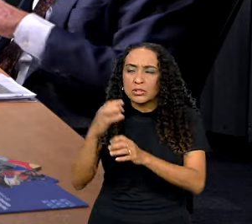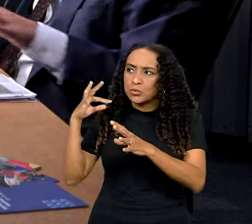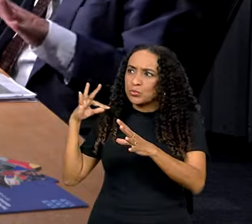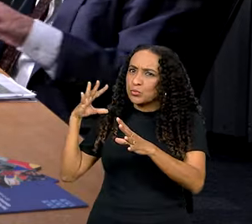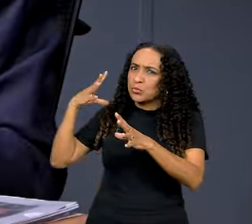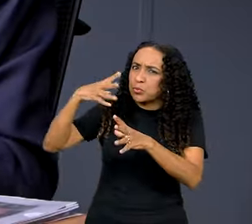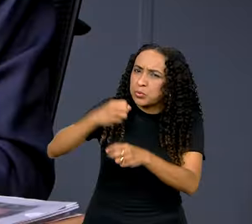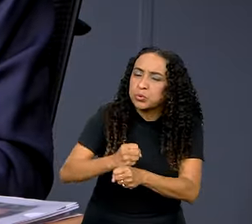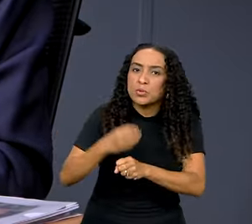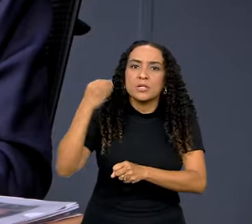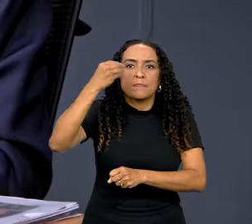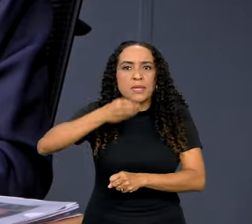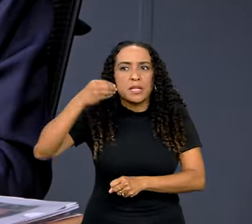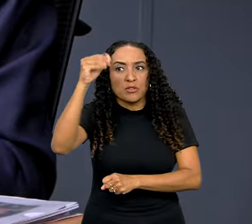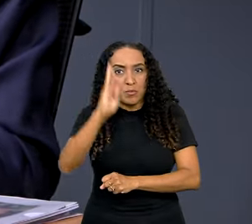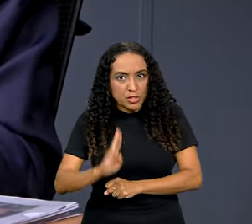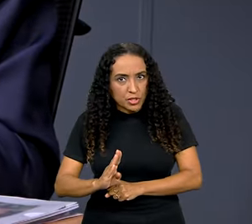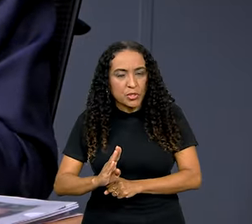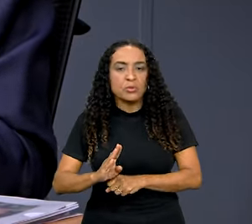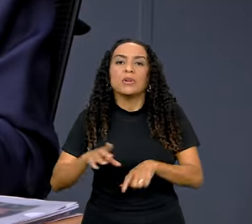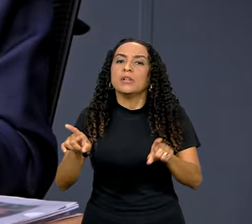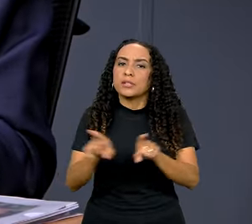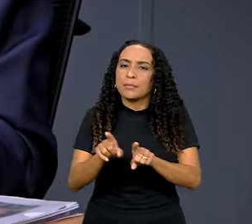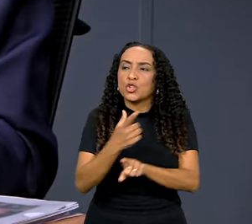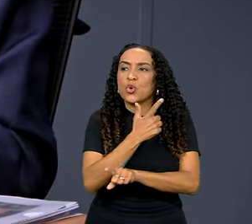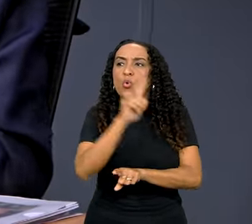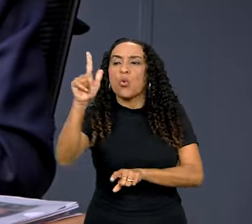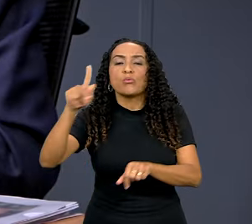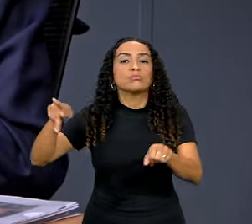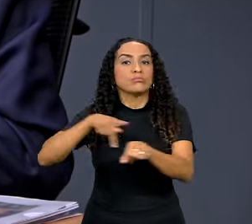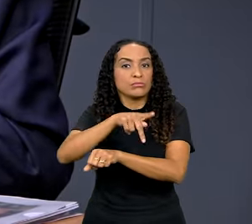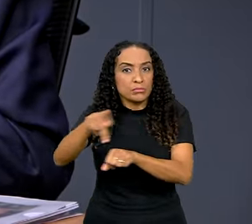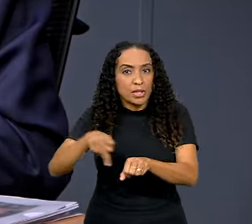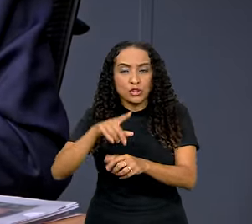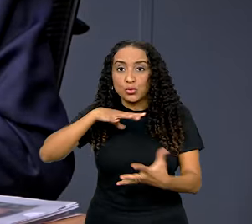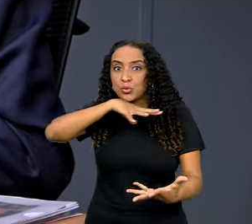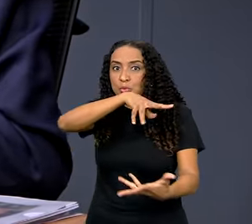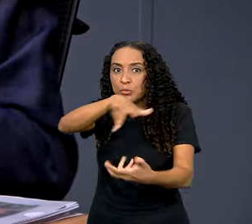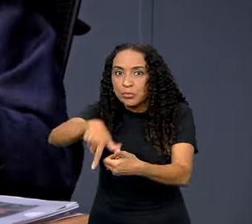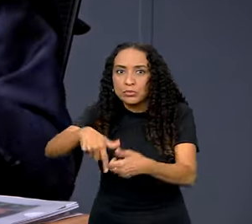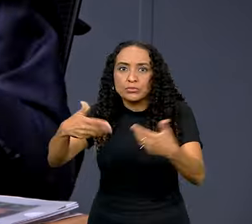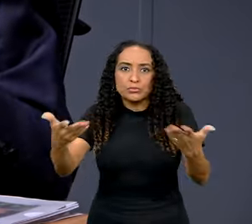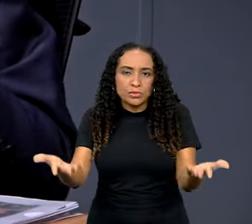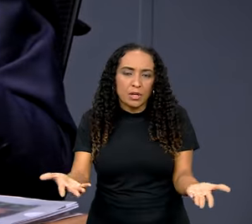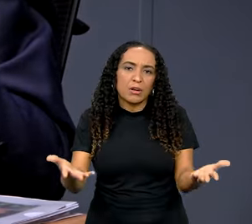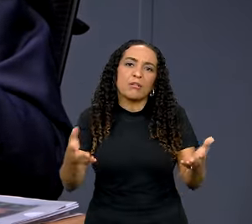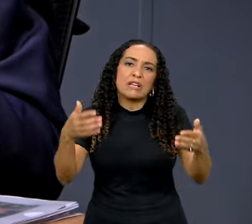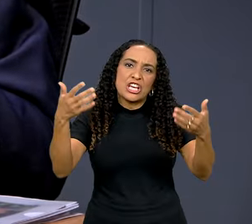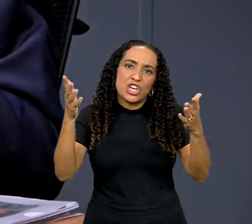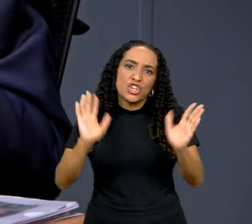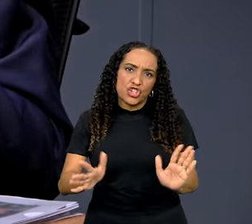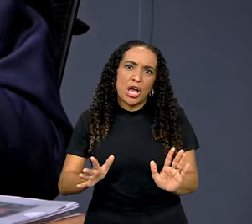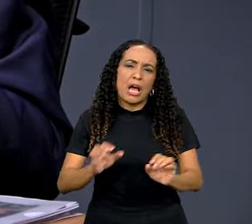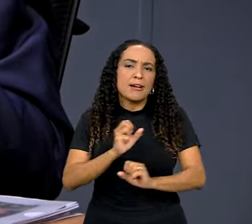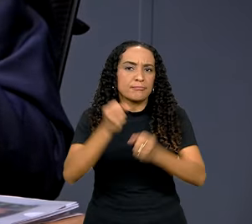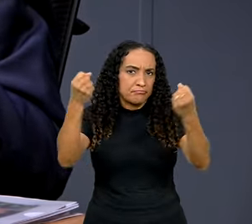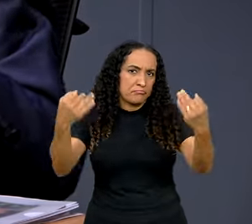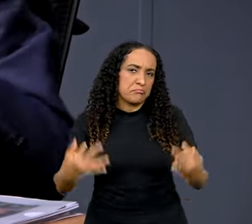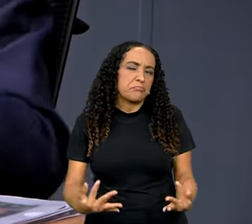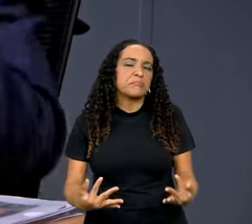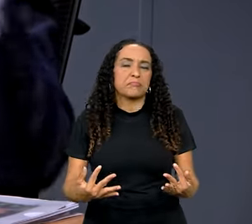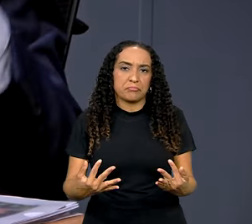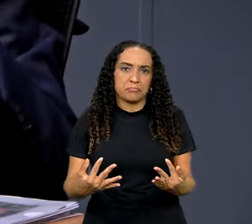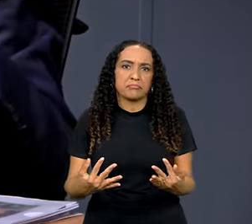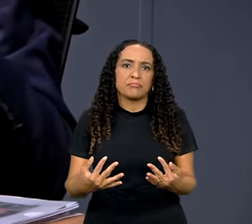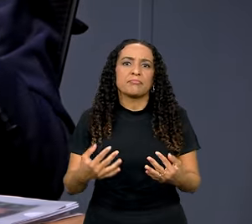em todas as experiências do Brasil e também de outros países do mundo eu acho que isso por si só já diz muito